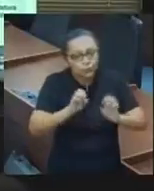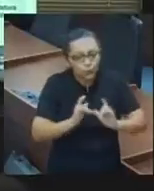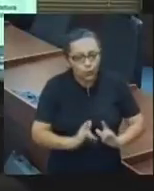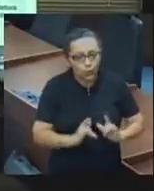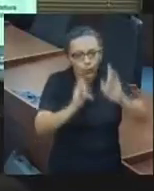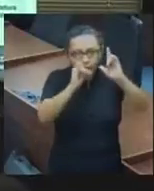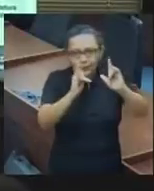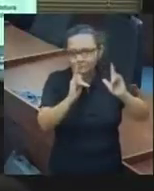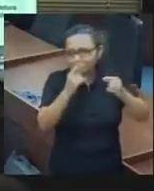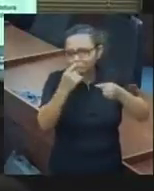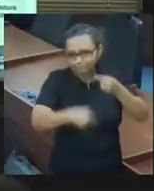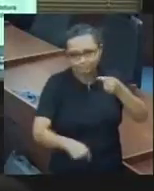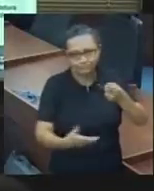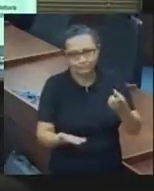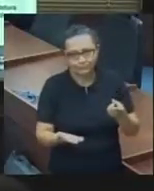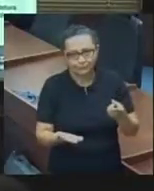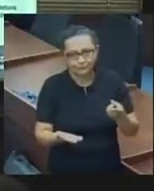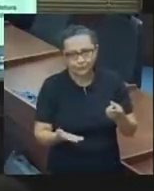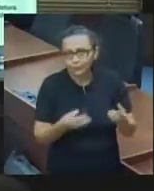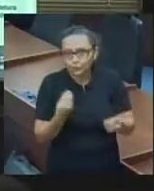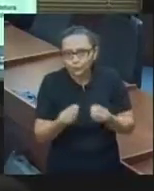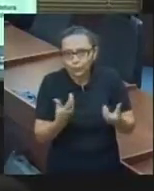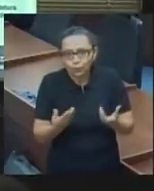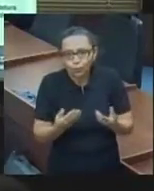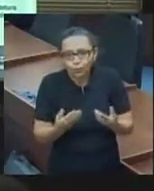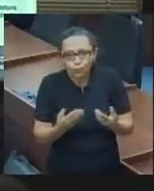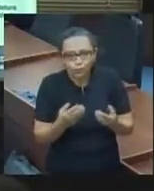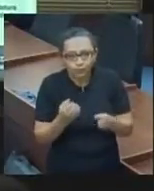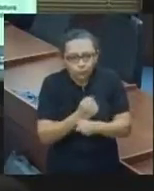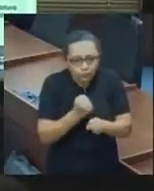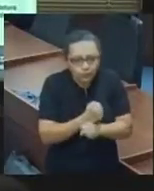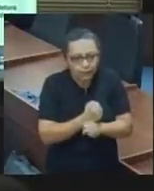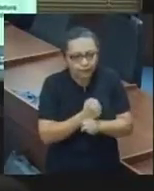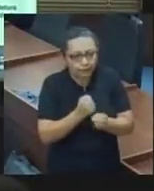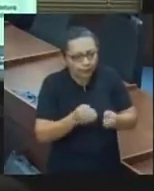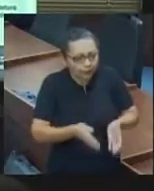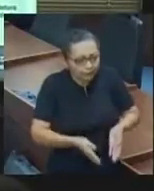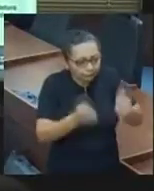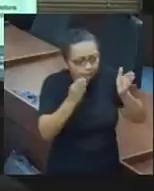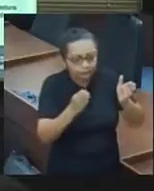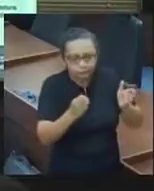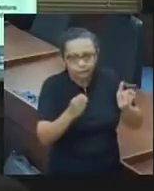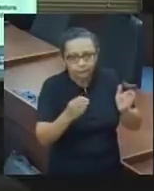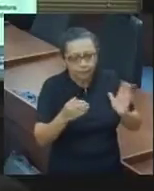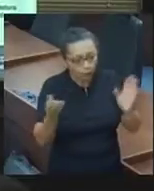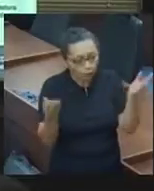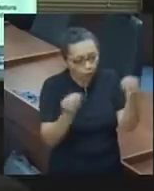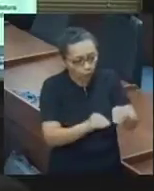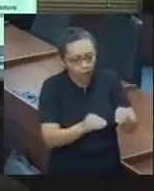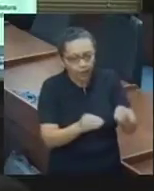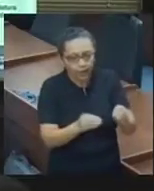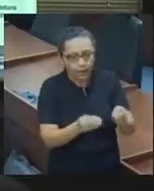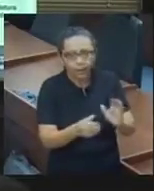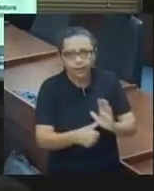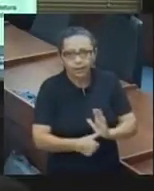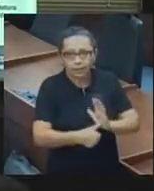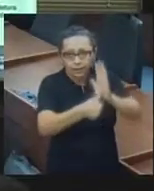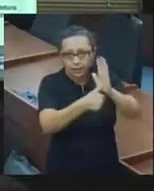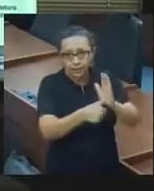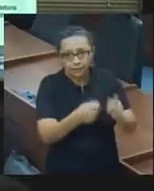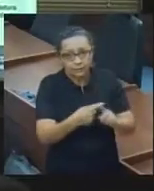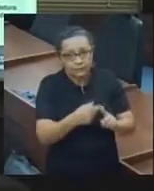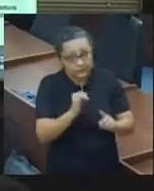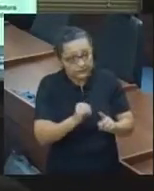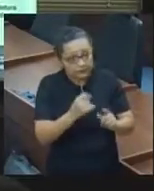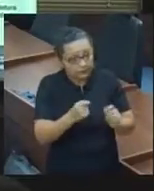não permitia não não tinha como abrir um vão sob risco de colocar sob pena de